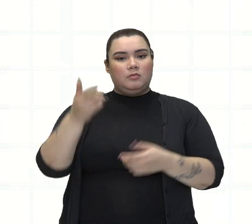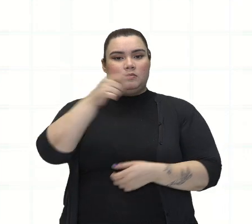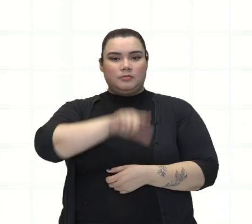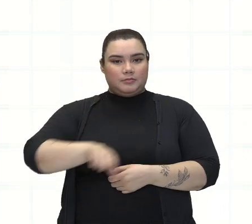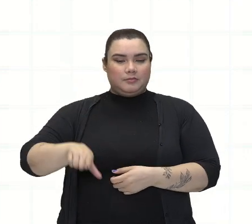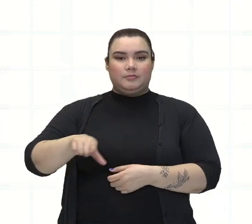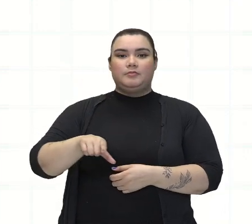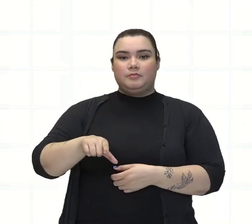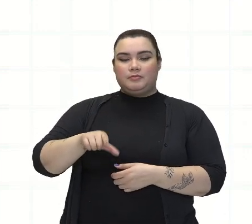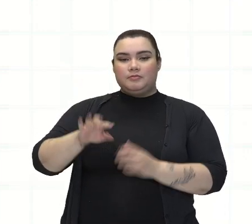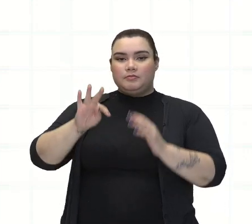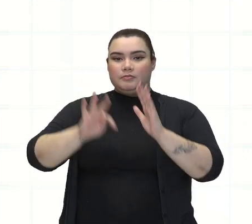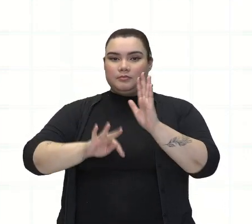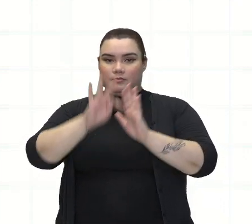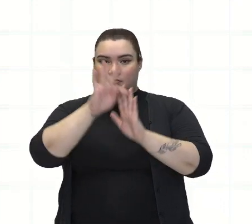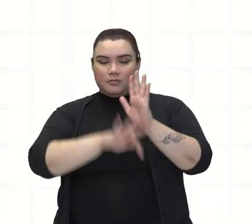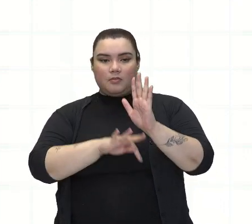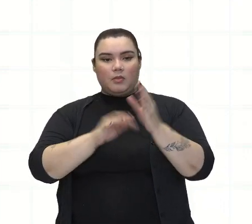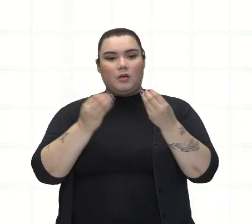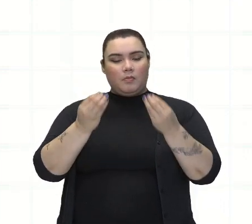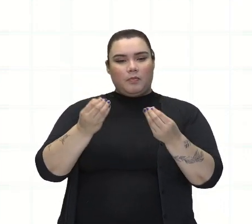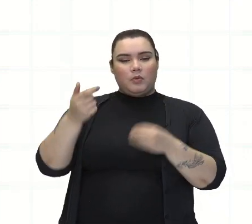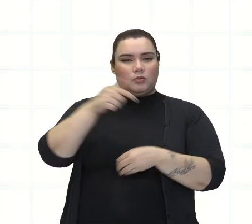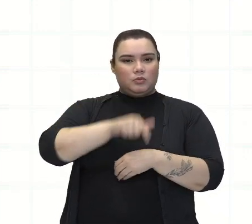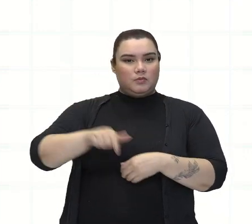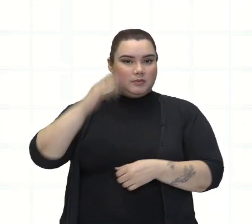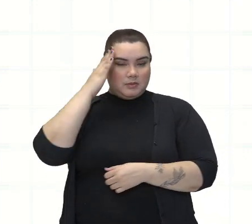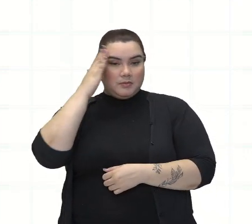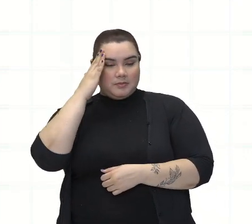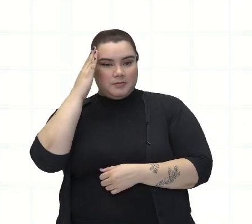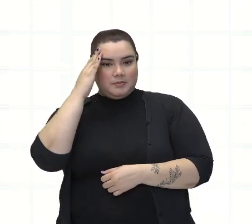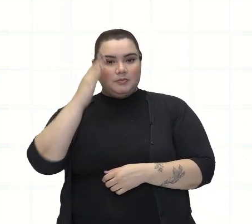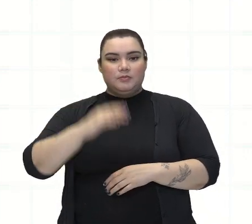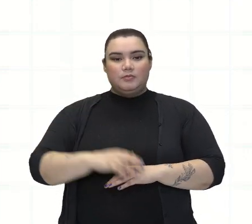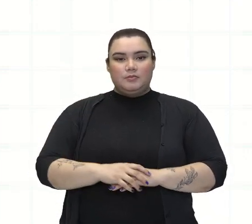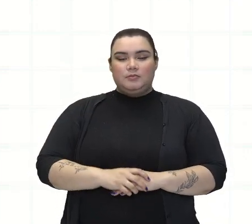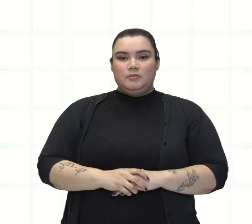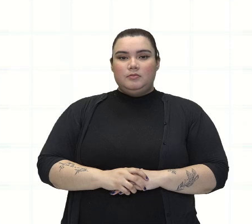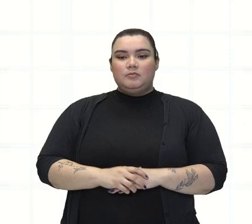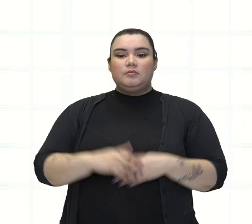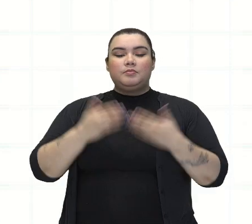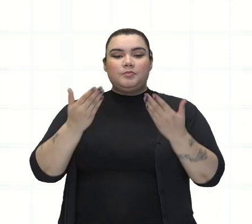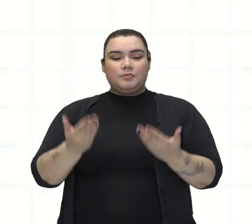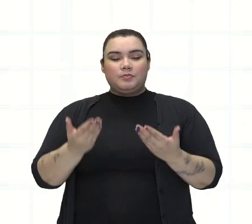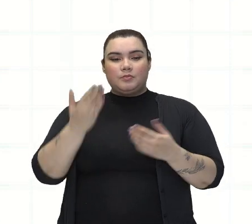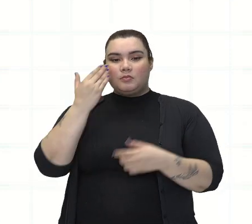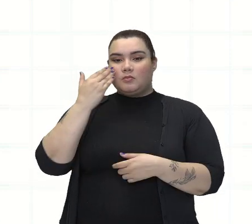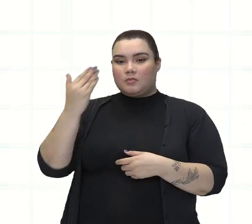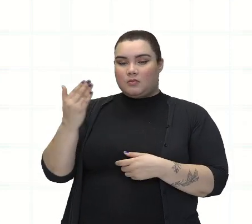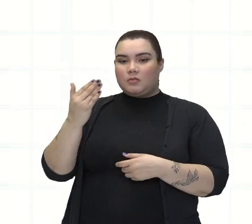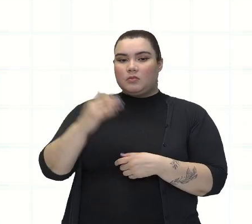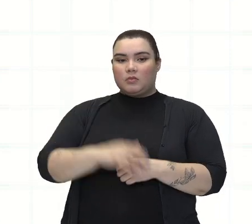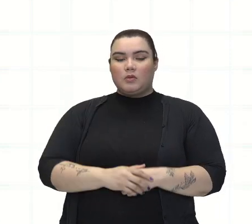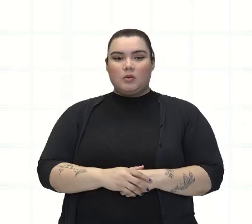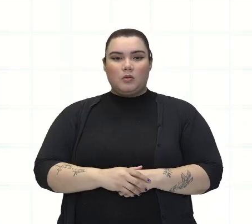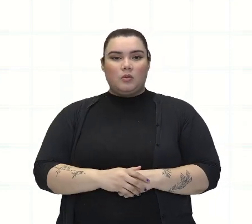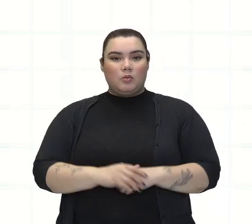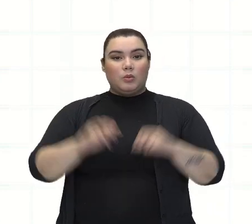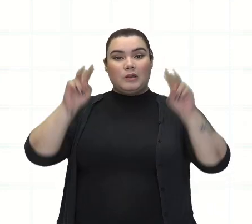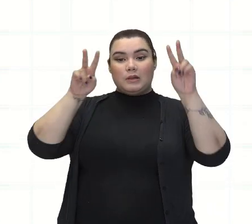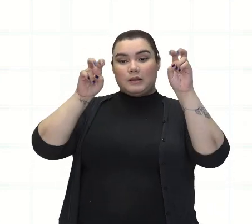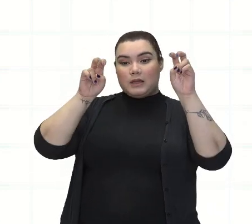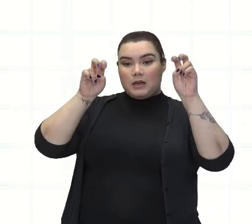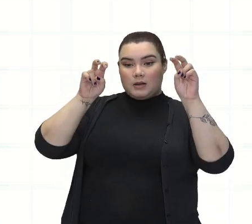voltar para o texto para intensificar isso. Pois bem, então nós temos aí o próprio